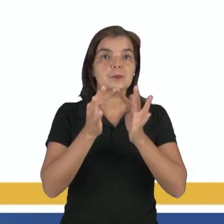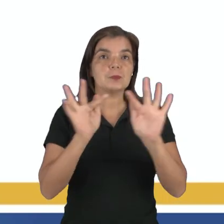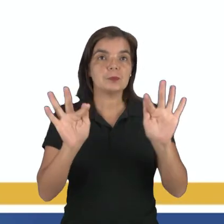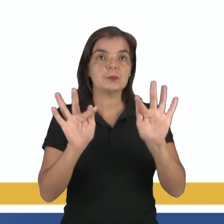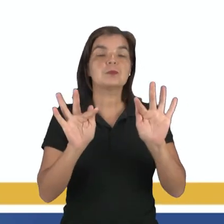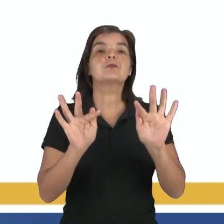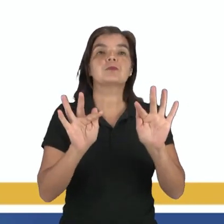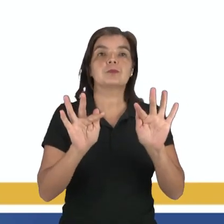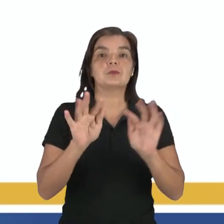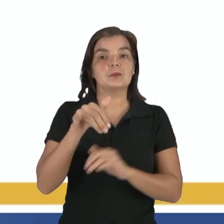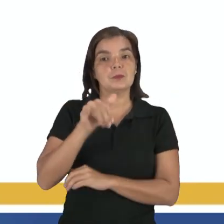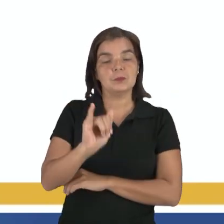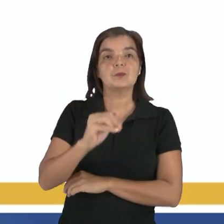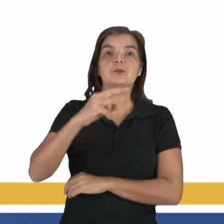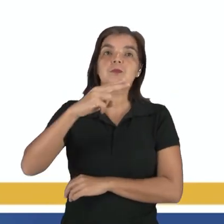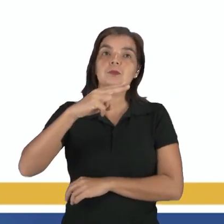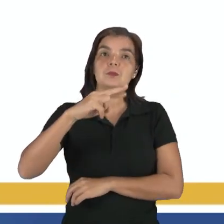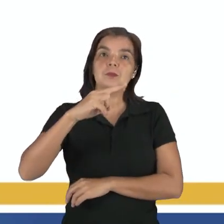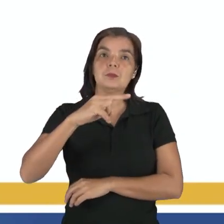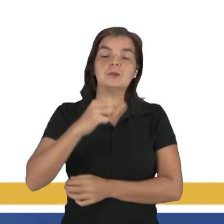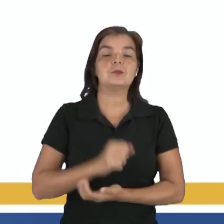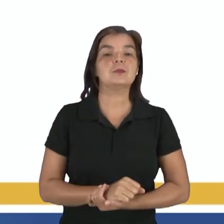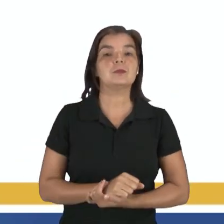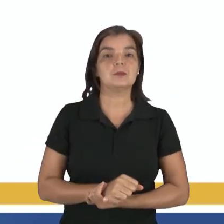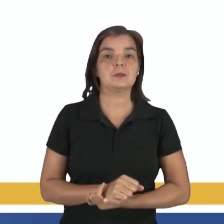Veja no gráfico da função de y